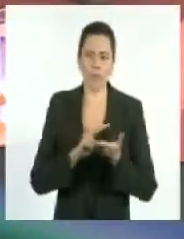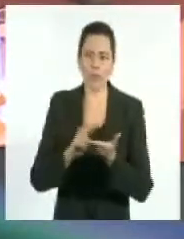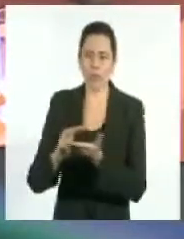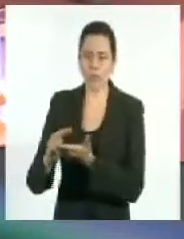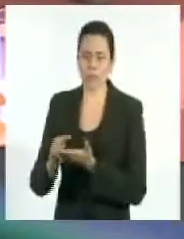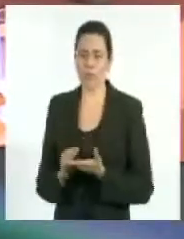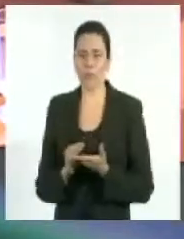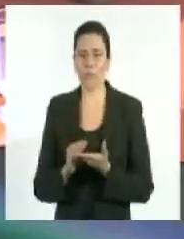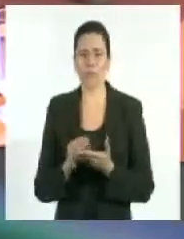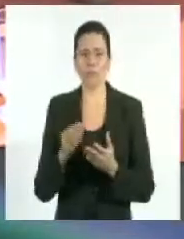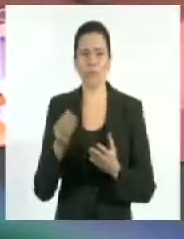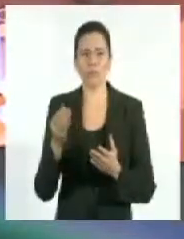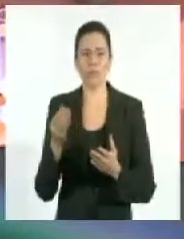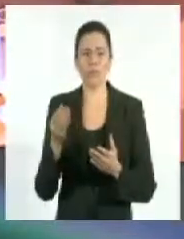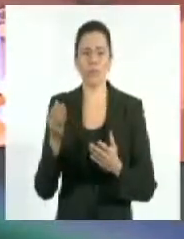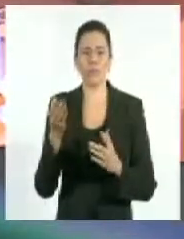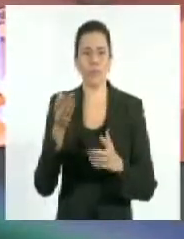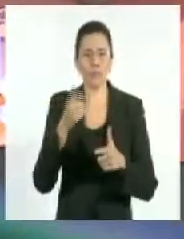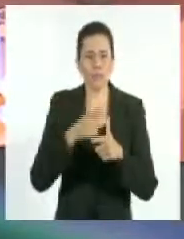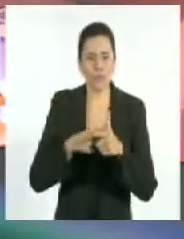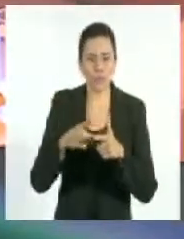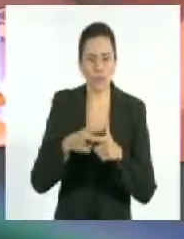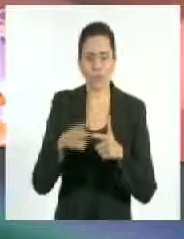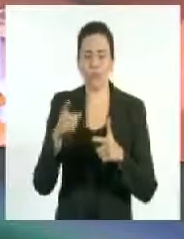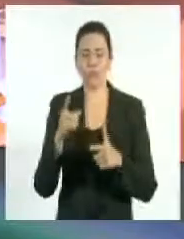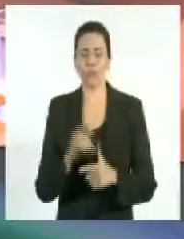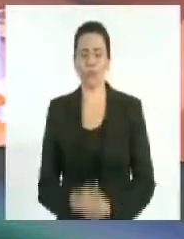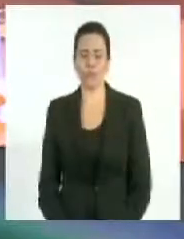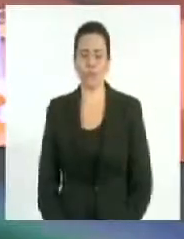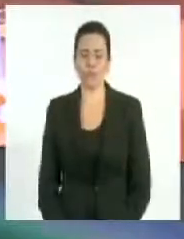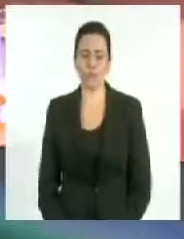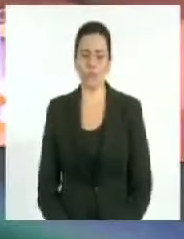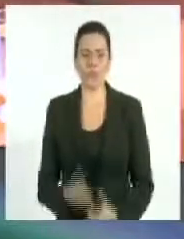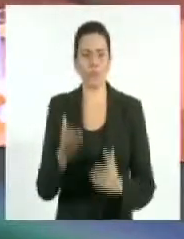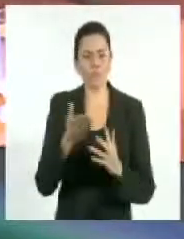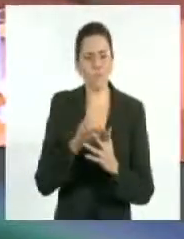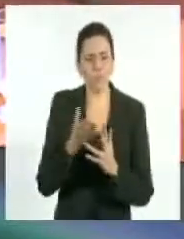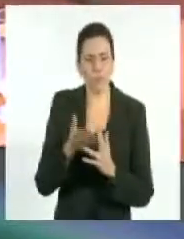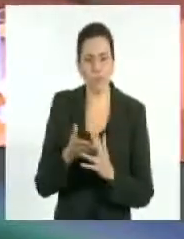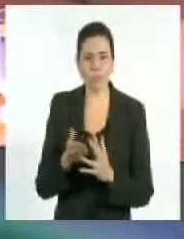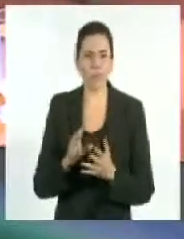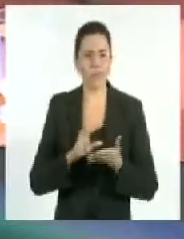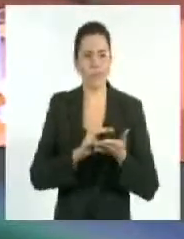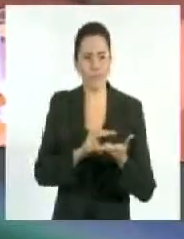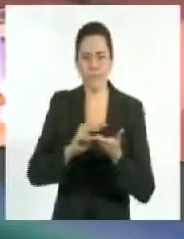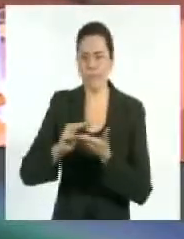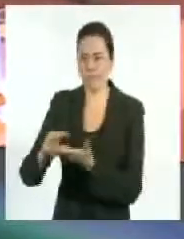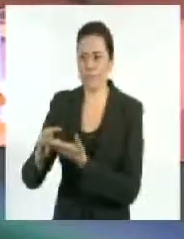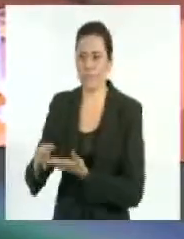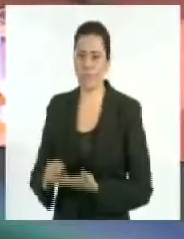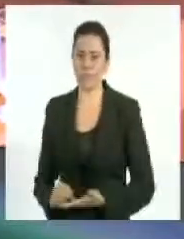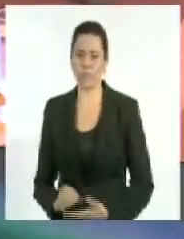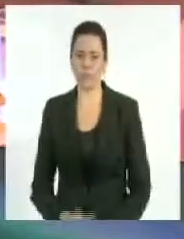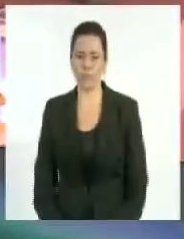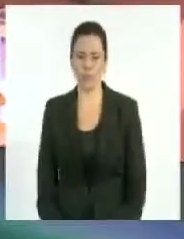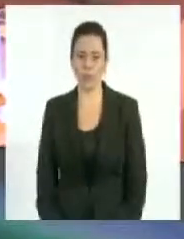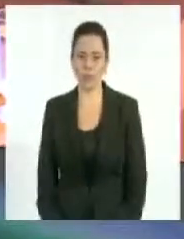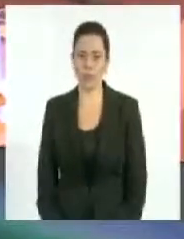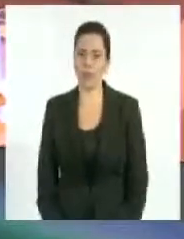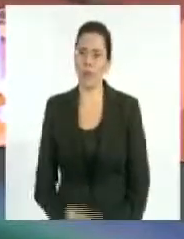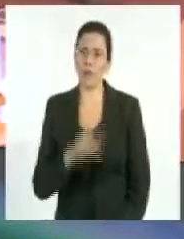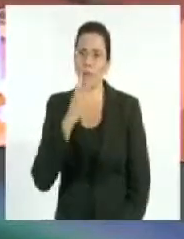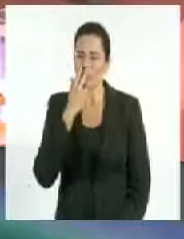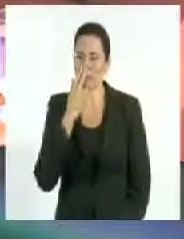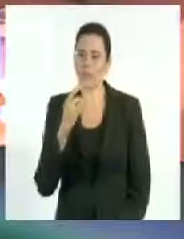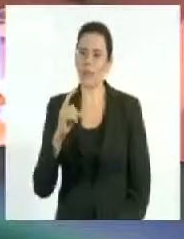país, há uma injustiça muito grande. Uma concentração enorme de